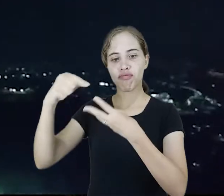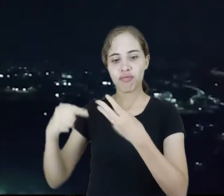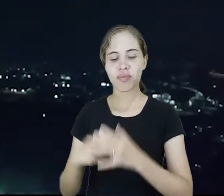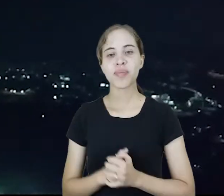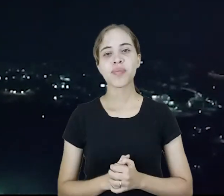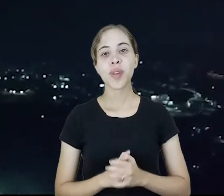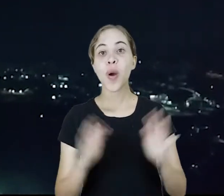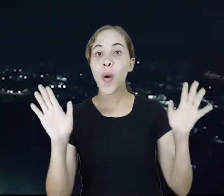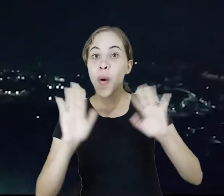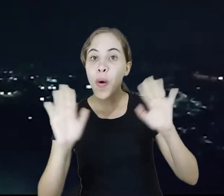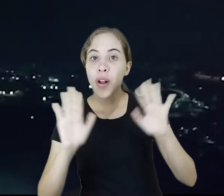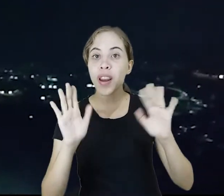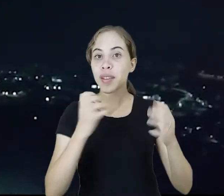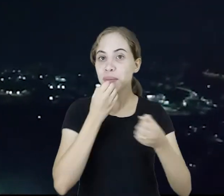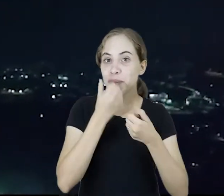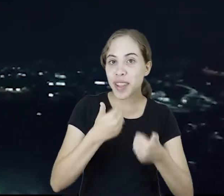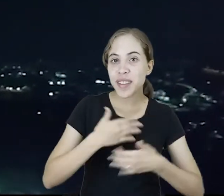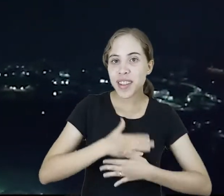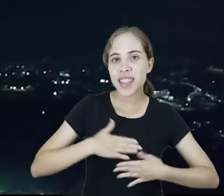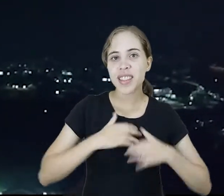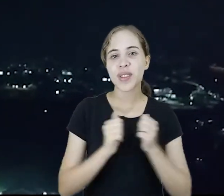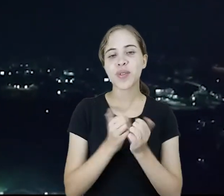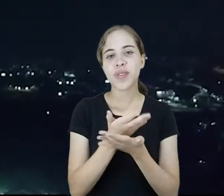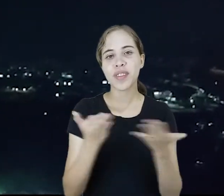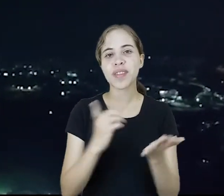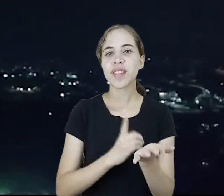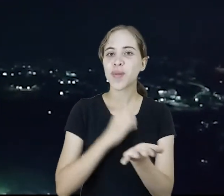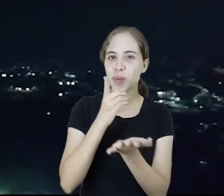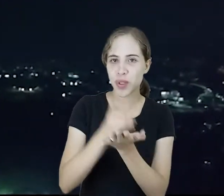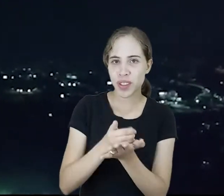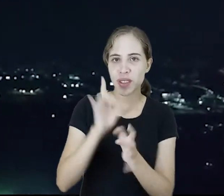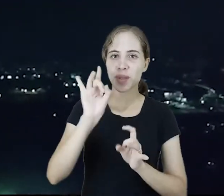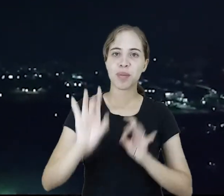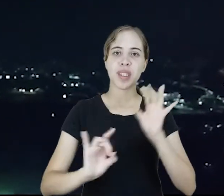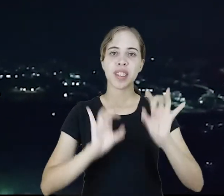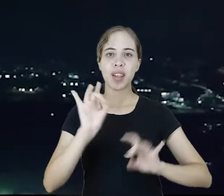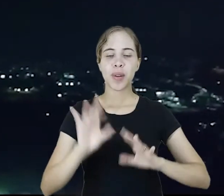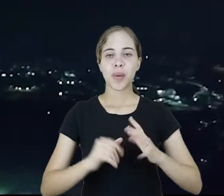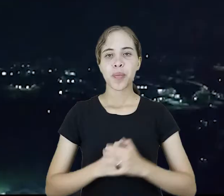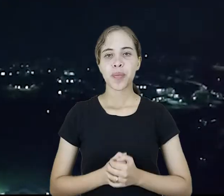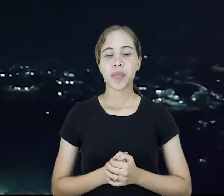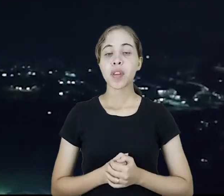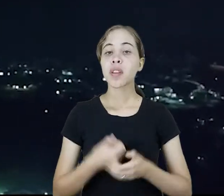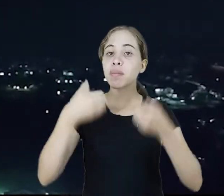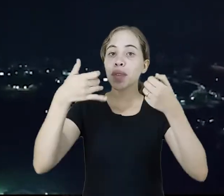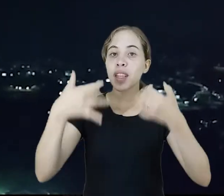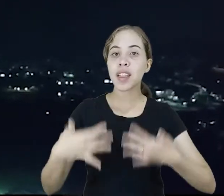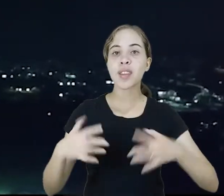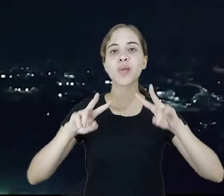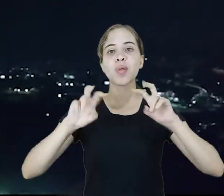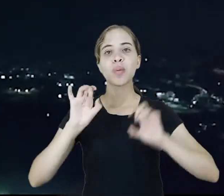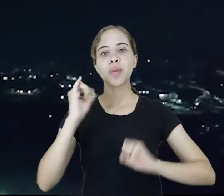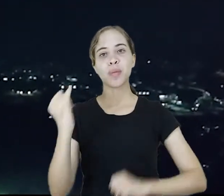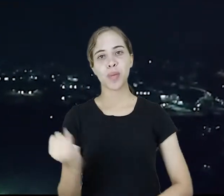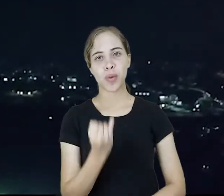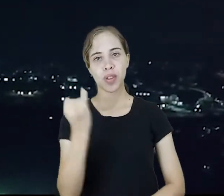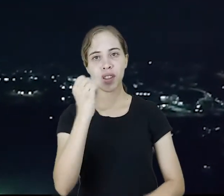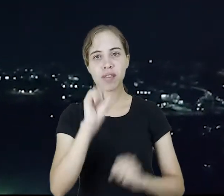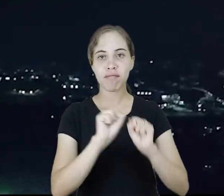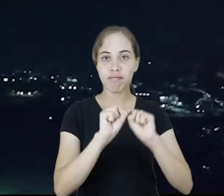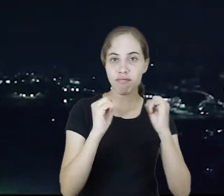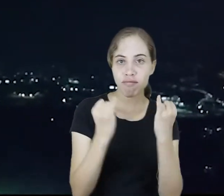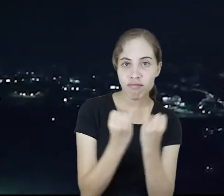Olá, é um prazer estar com vocês nesse devocional especial e falar um pouquinho a respeito da importância do seminário